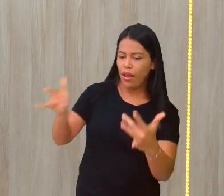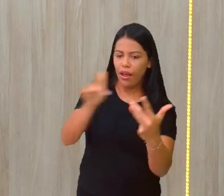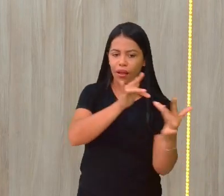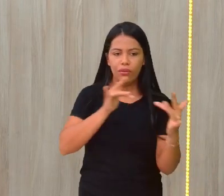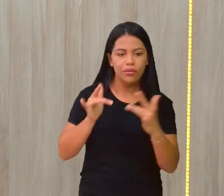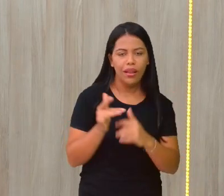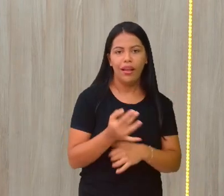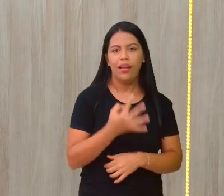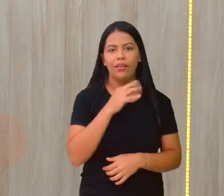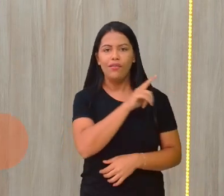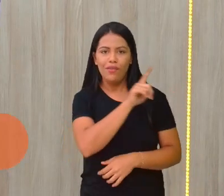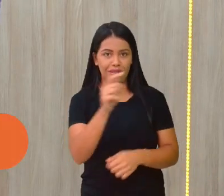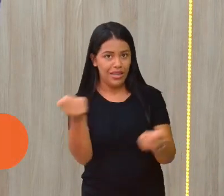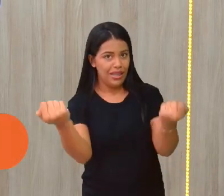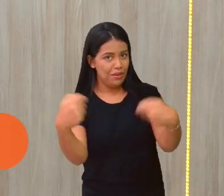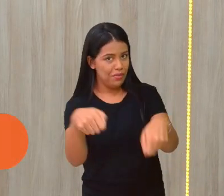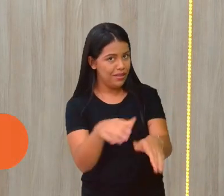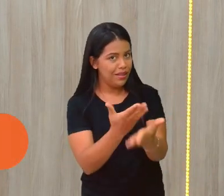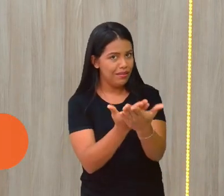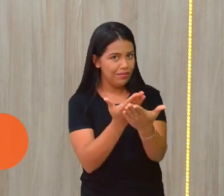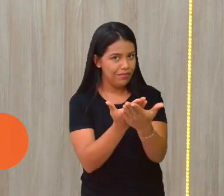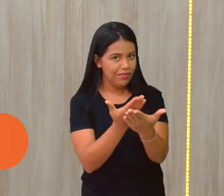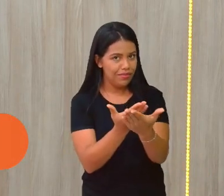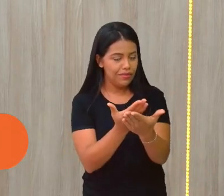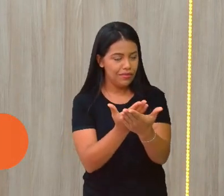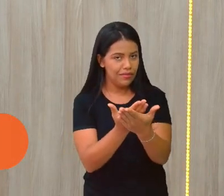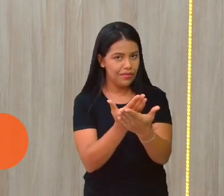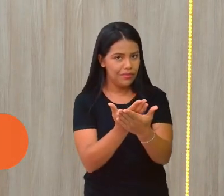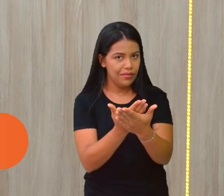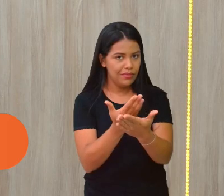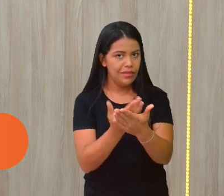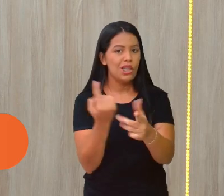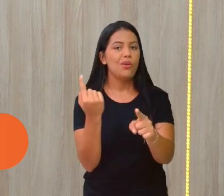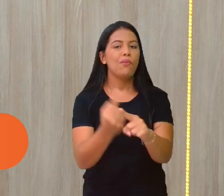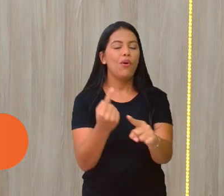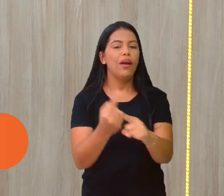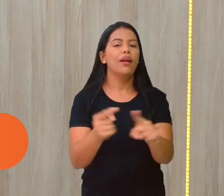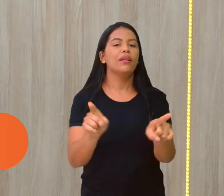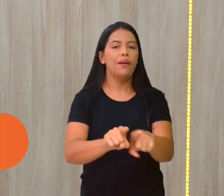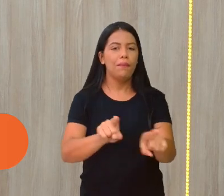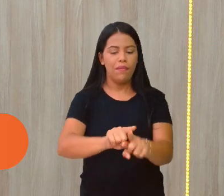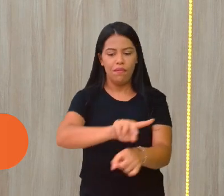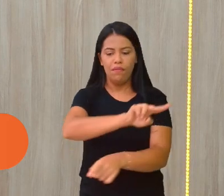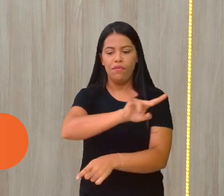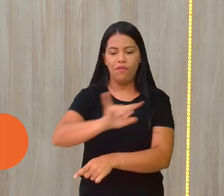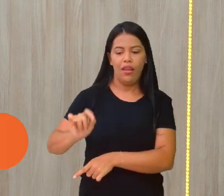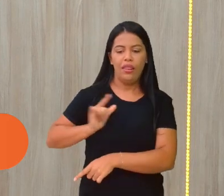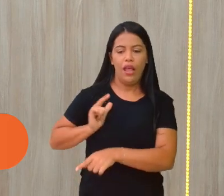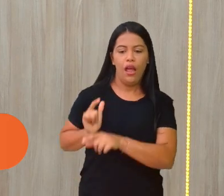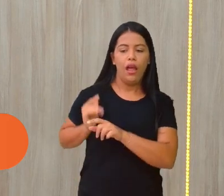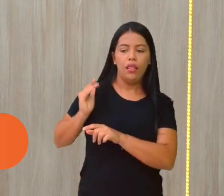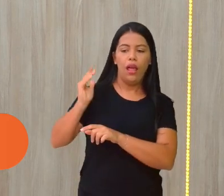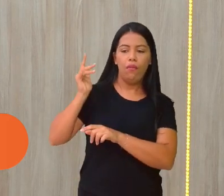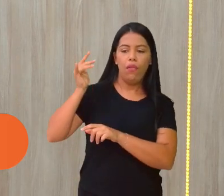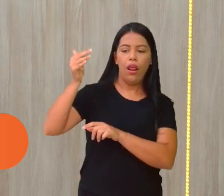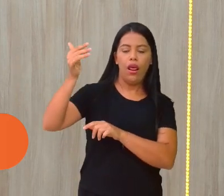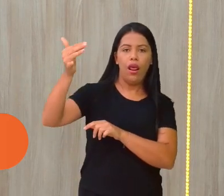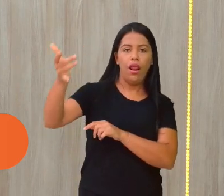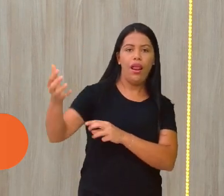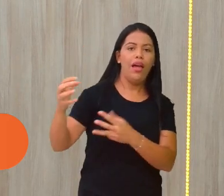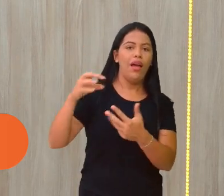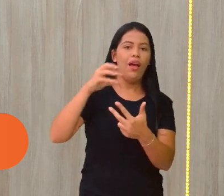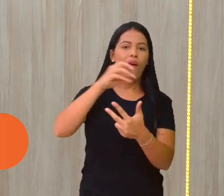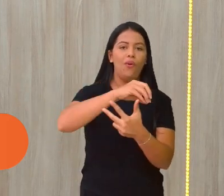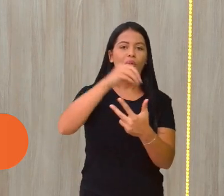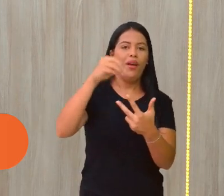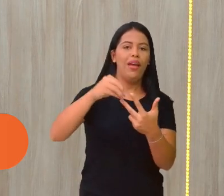ano, tem que estudar, precisa estudar, porque também isso aí vai carregar, vocês vão carregar até o Enem. Sabia disso?